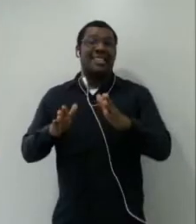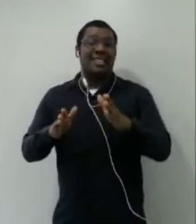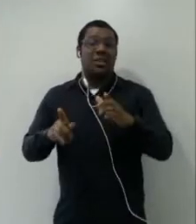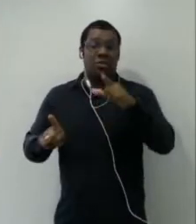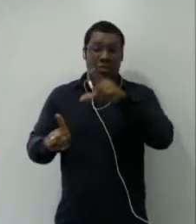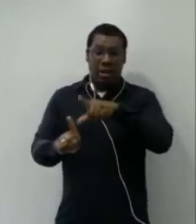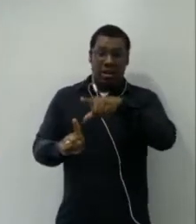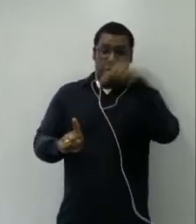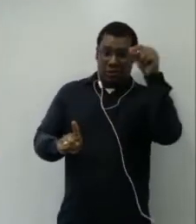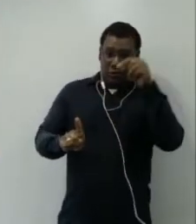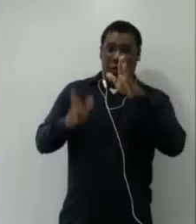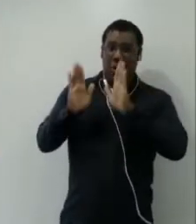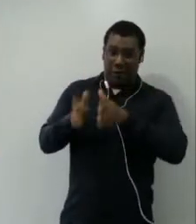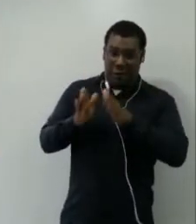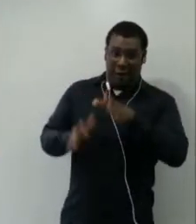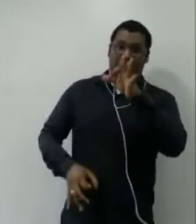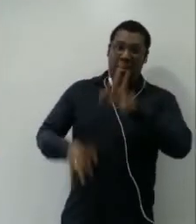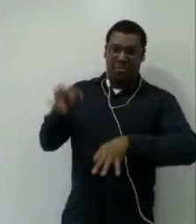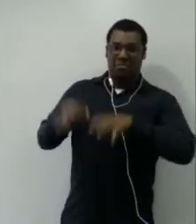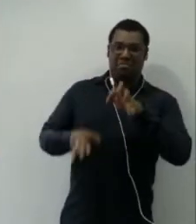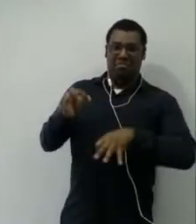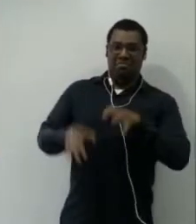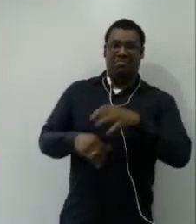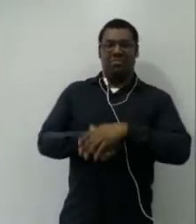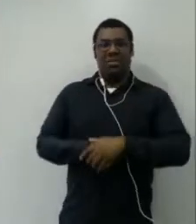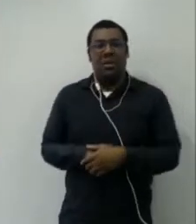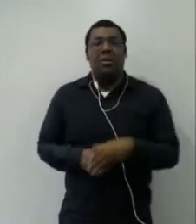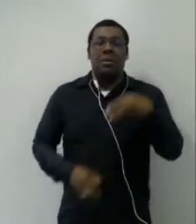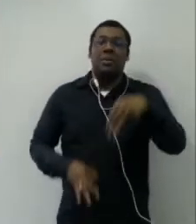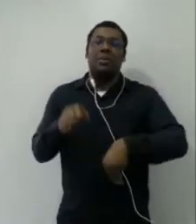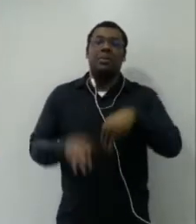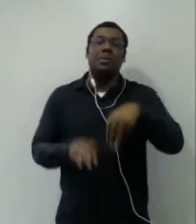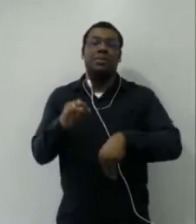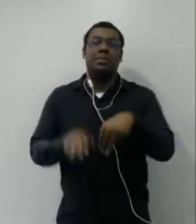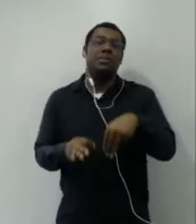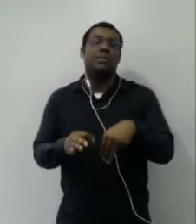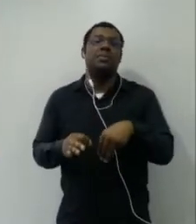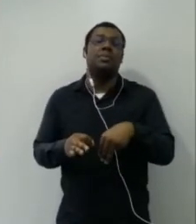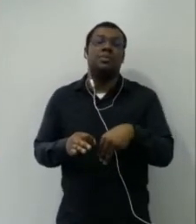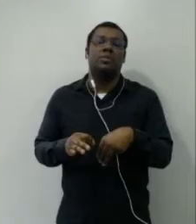O ministro Paulo de Tarso Sanseverino deixa